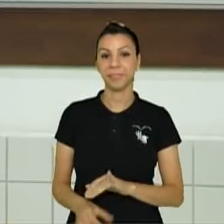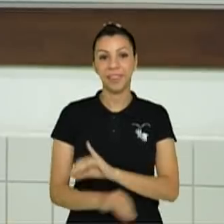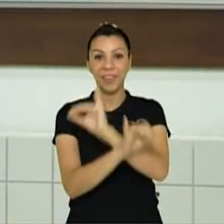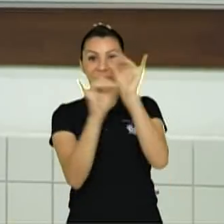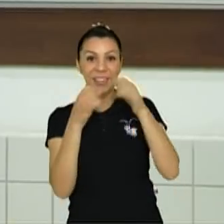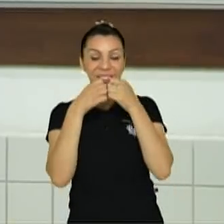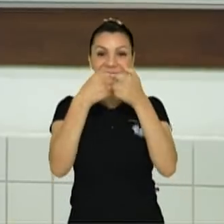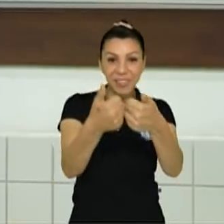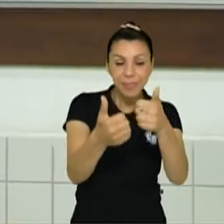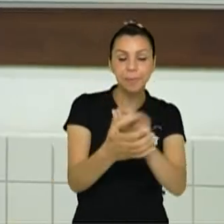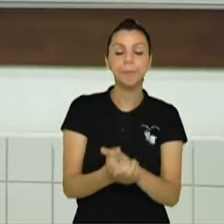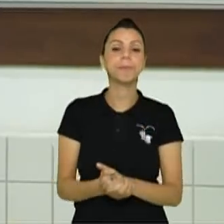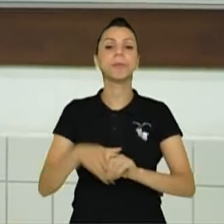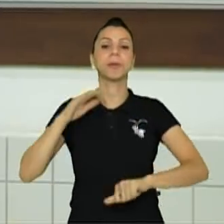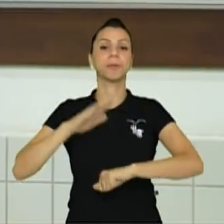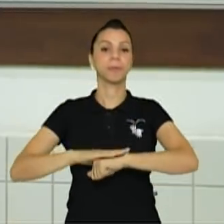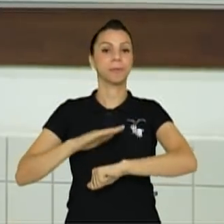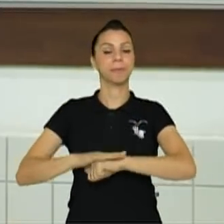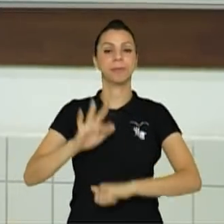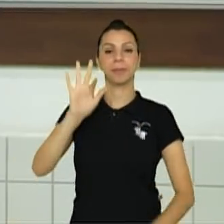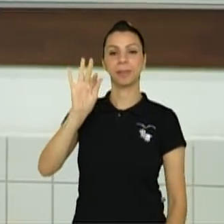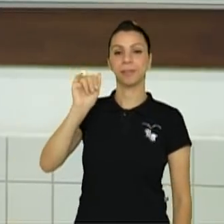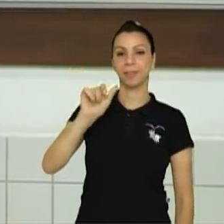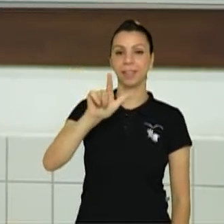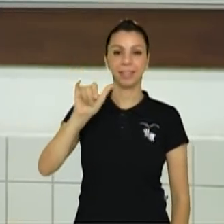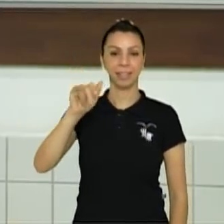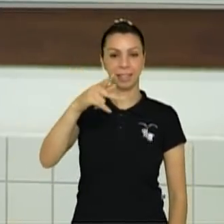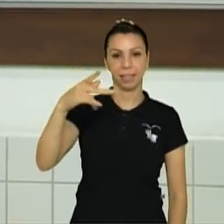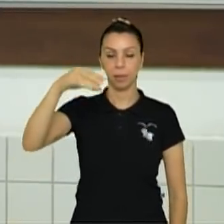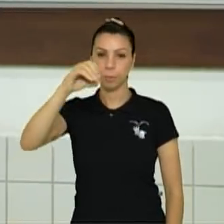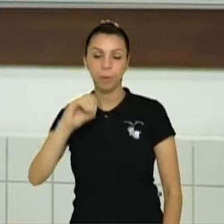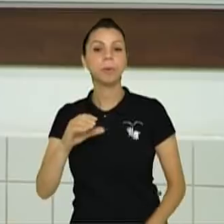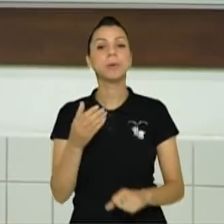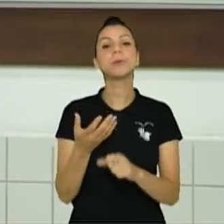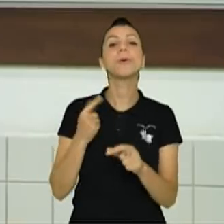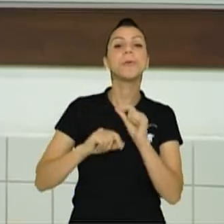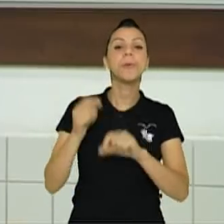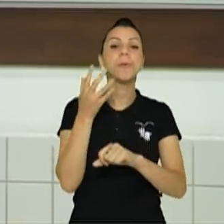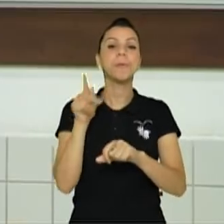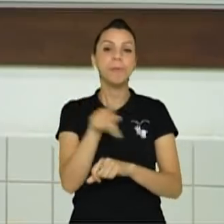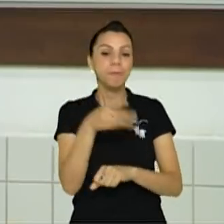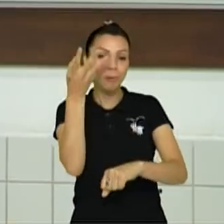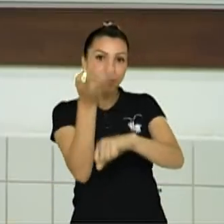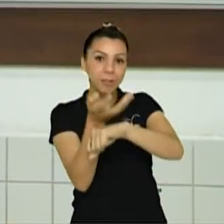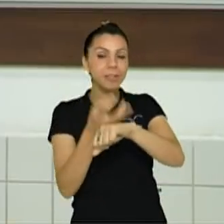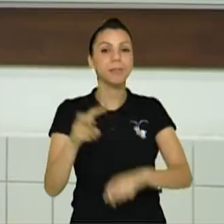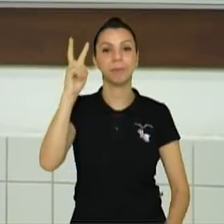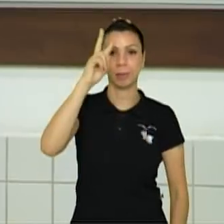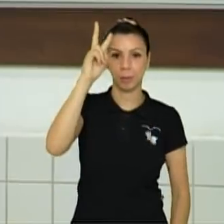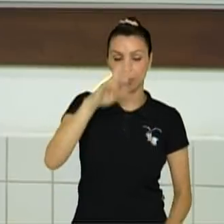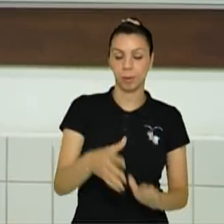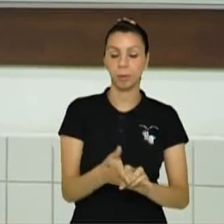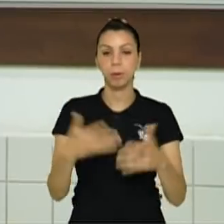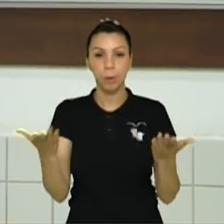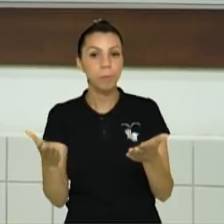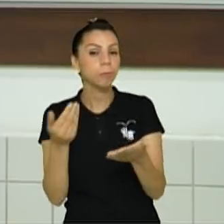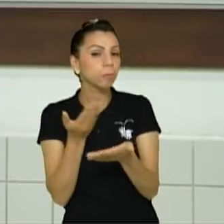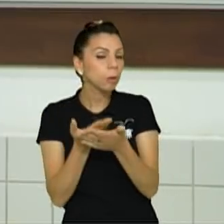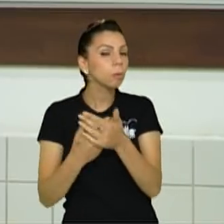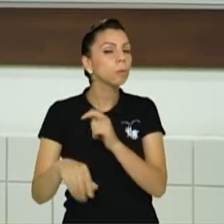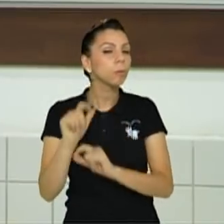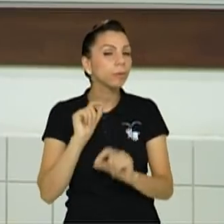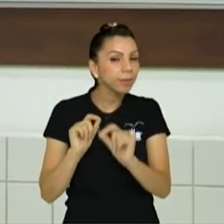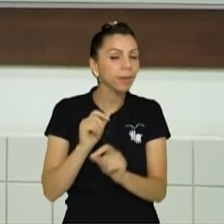Olá, tudo bem? Eu sou o professor Felipe Pego Camargos, professor de História. Estou aqui com vocês do 8º ano. Antes de